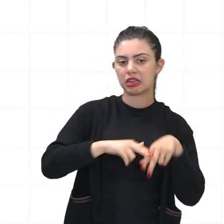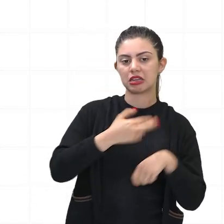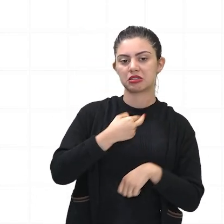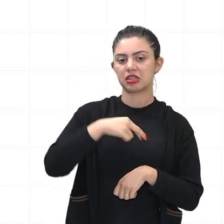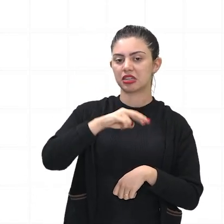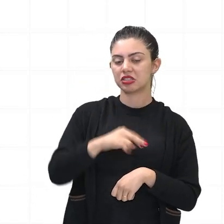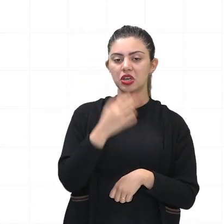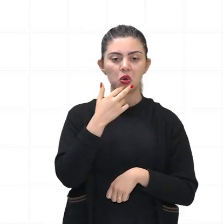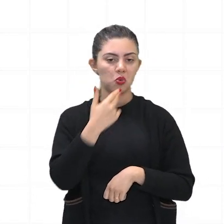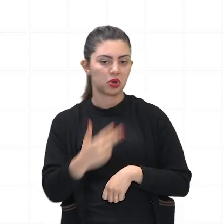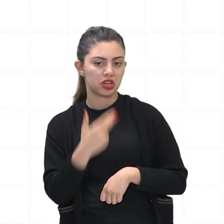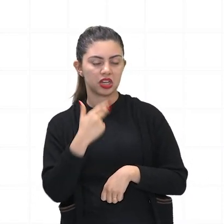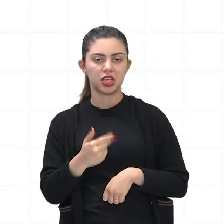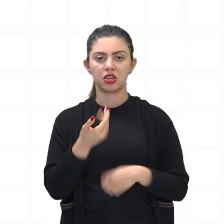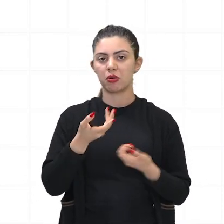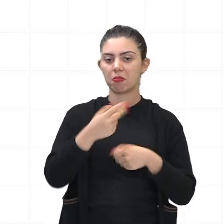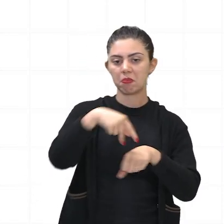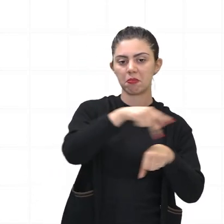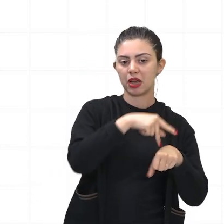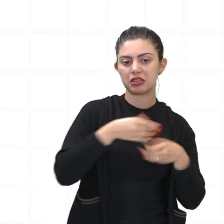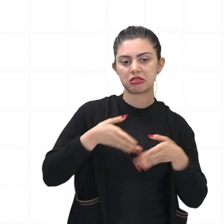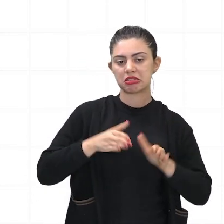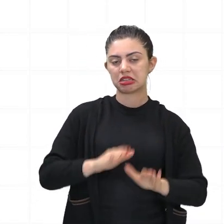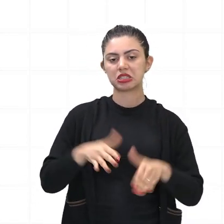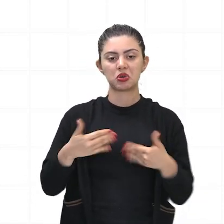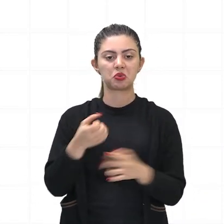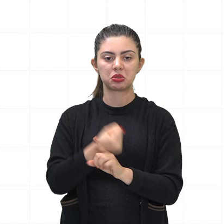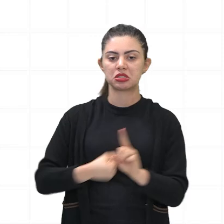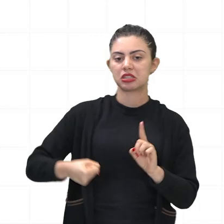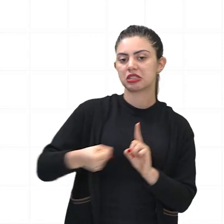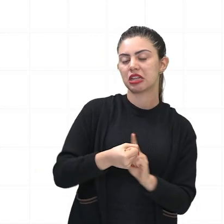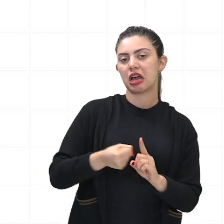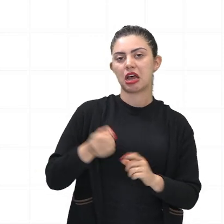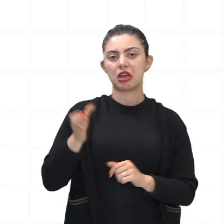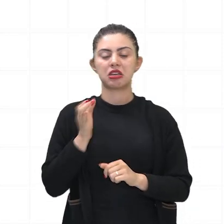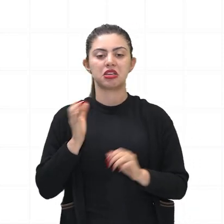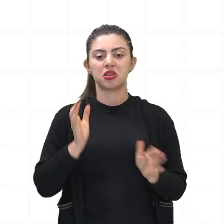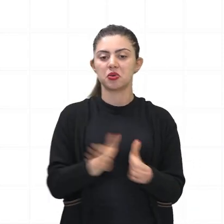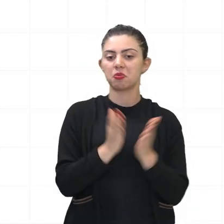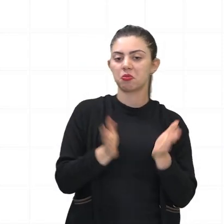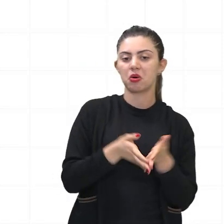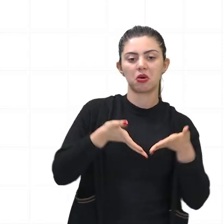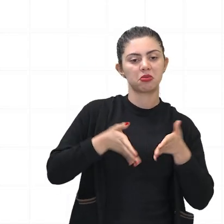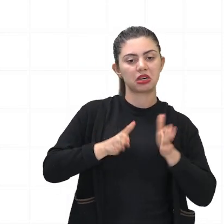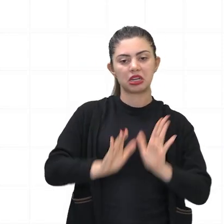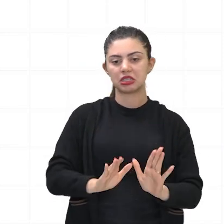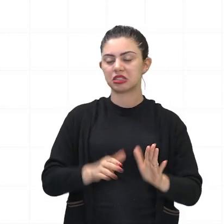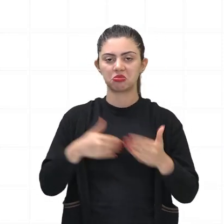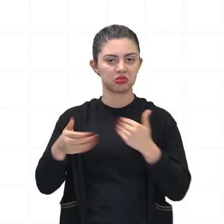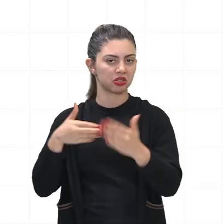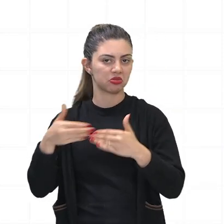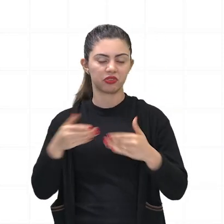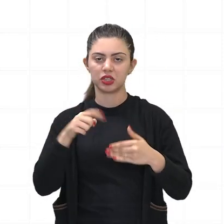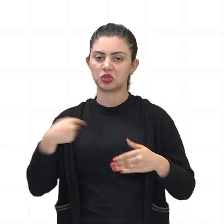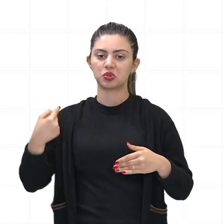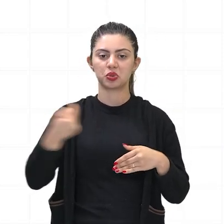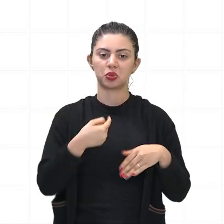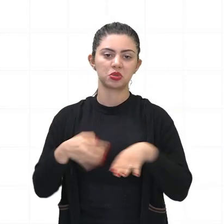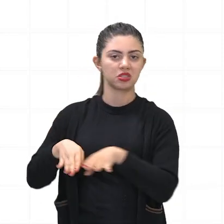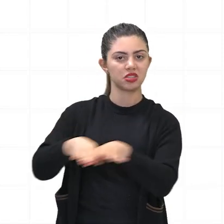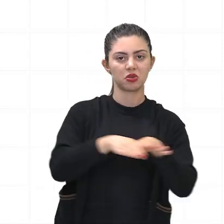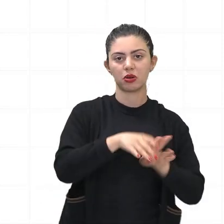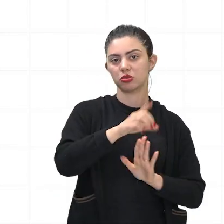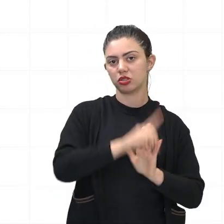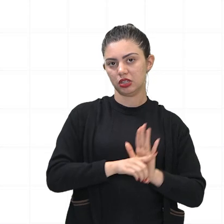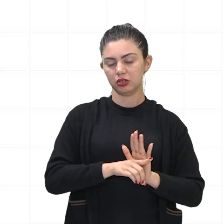religião, língua, origem nacional, social, riqueza, nascimento ou qualquer outra condição.